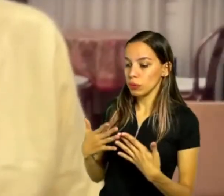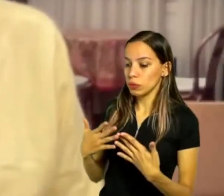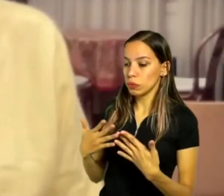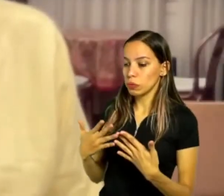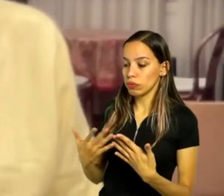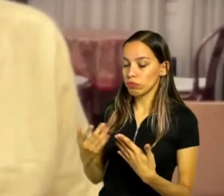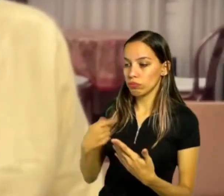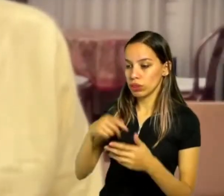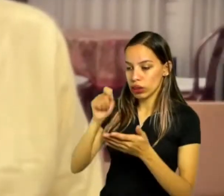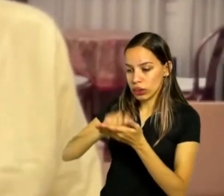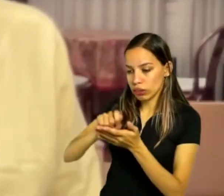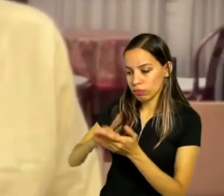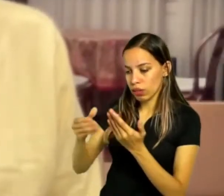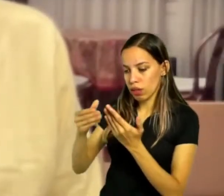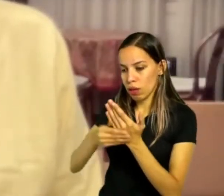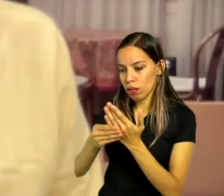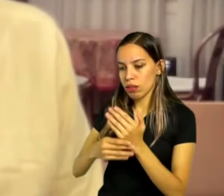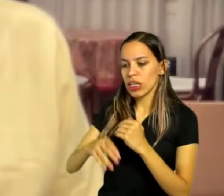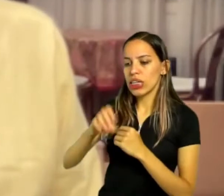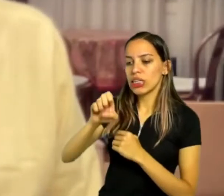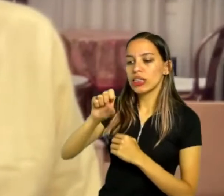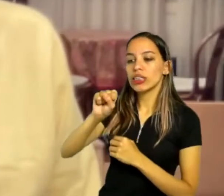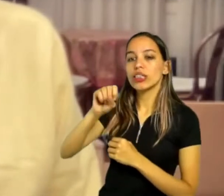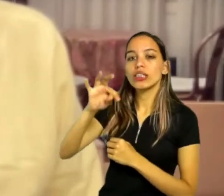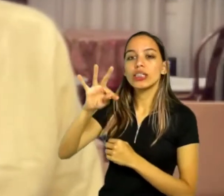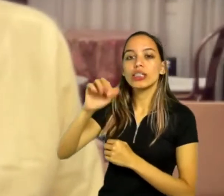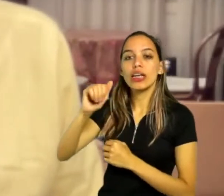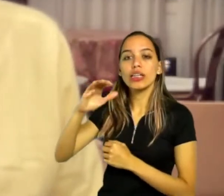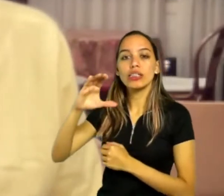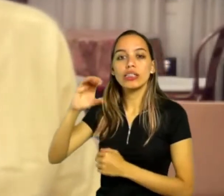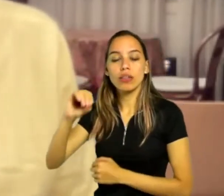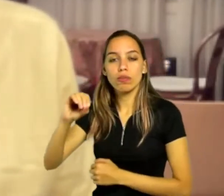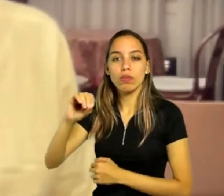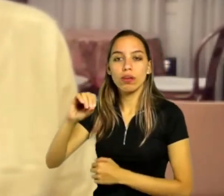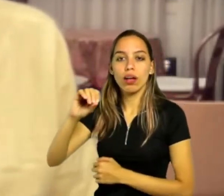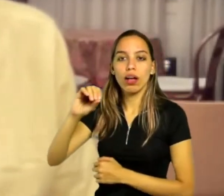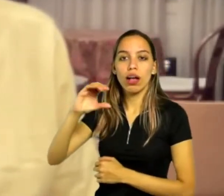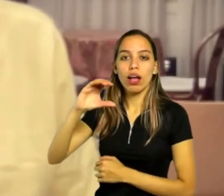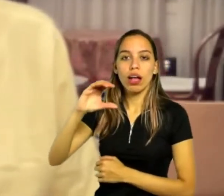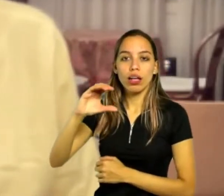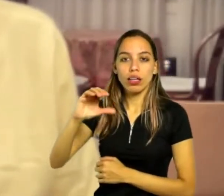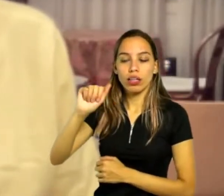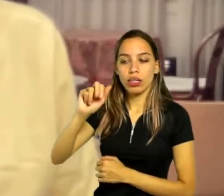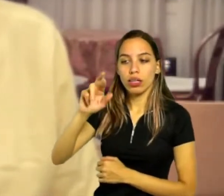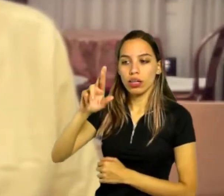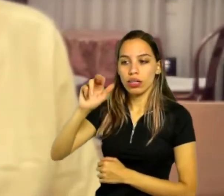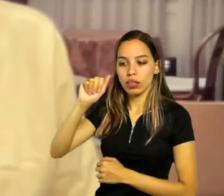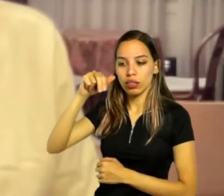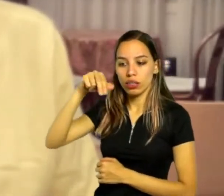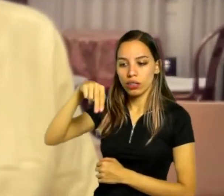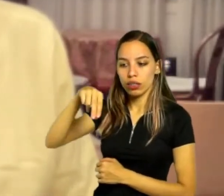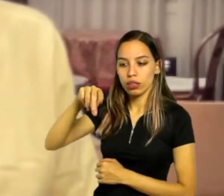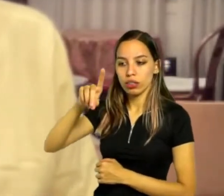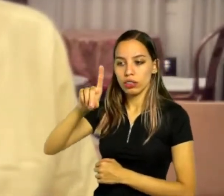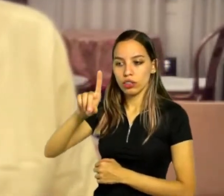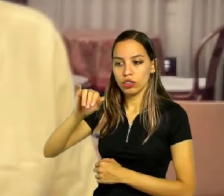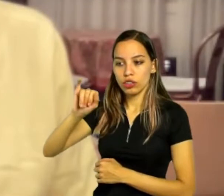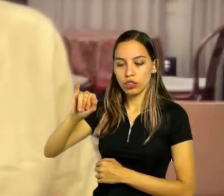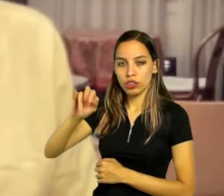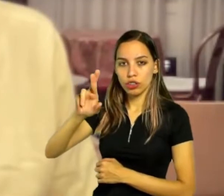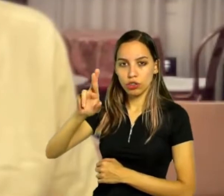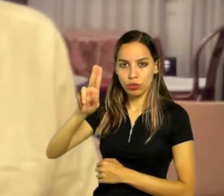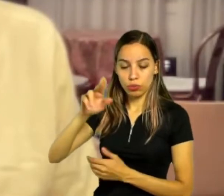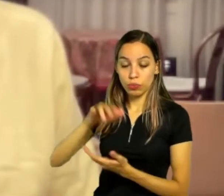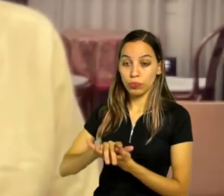escrevi muito tempo depois de ter começado o trabalho na cadeia. Eu cheguei lá em 89 e eu comecei a escrever o